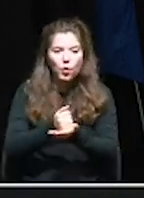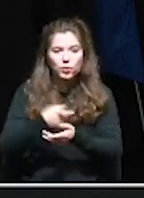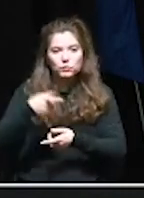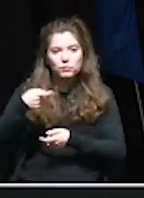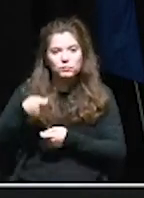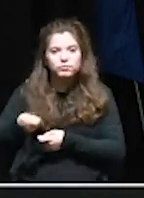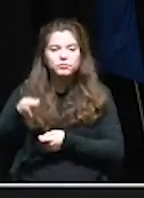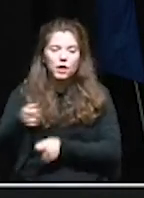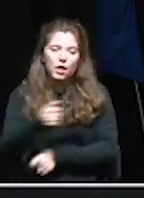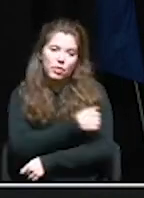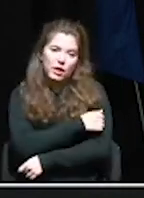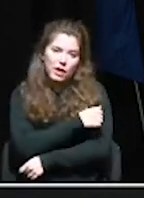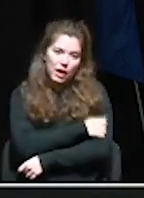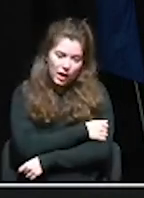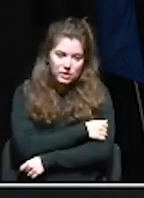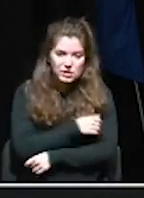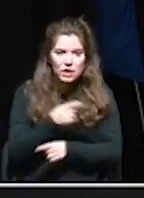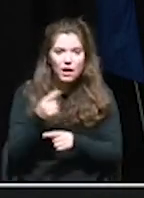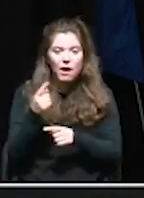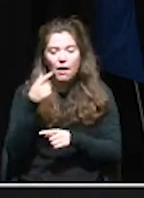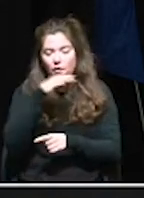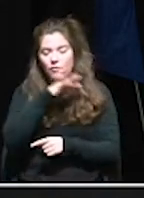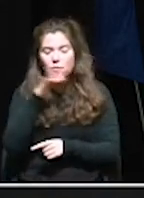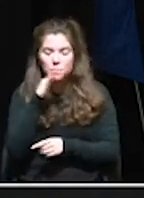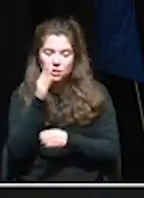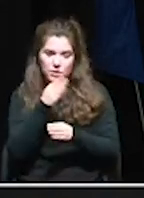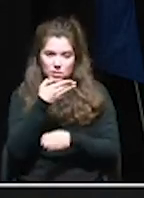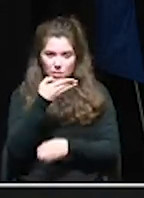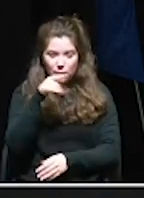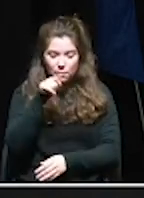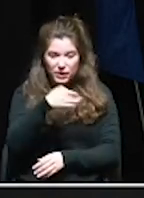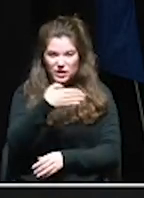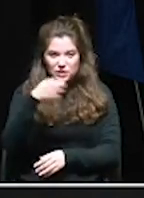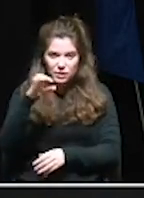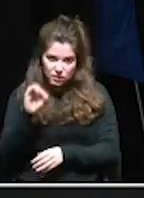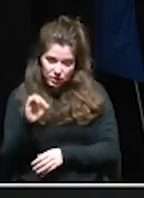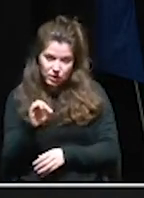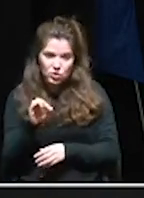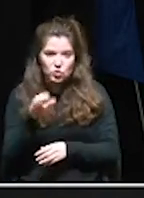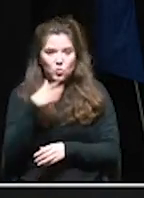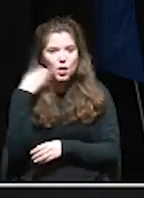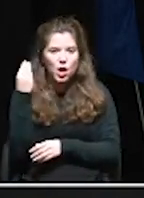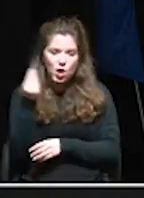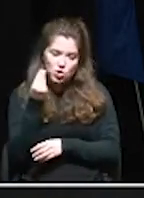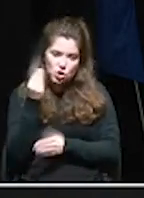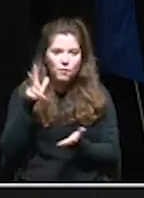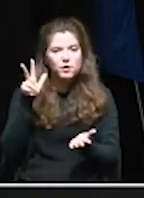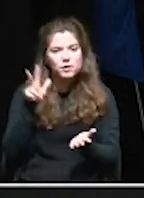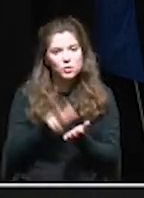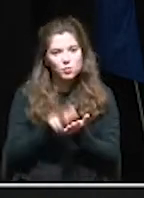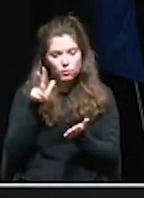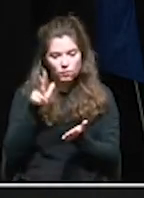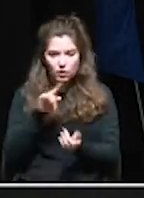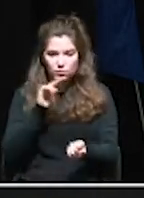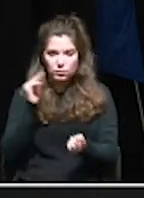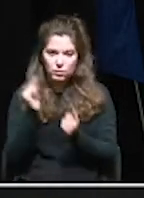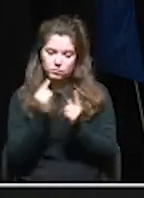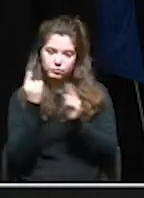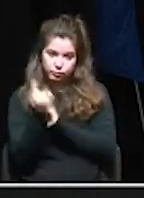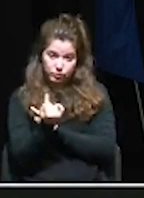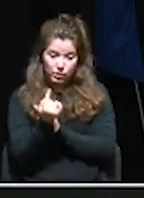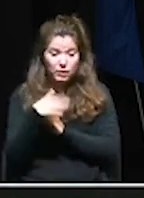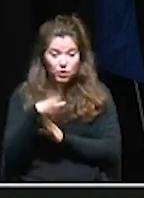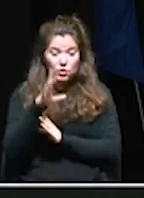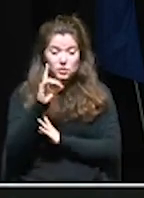famílias, além das 1.000 que já serão abrangidas pelo Programa Municipal de Apoio à Habitação em Lisboa para Jovens, aprovado pela oposição.